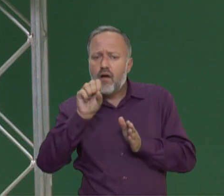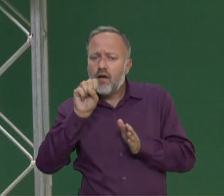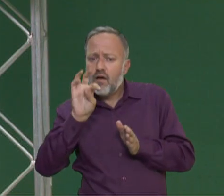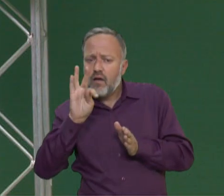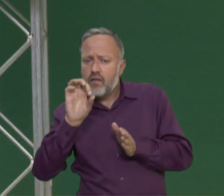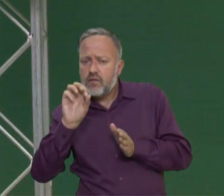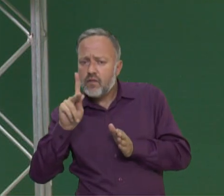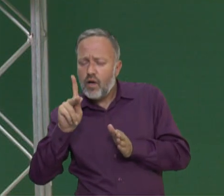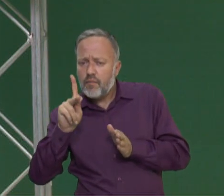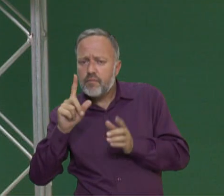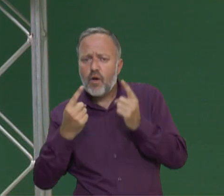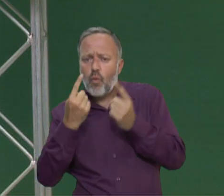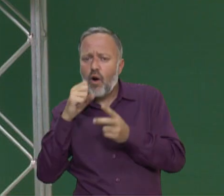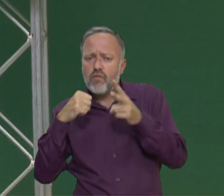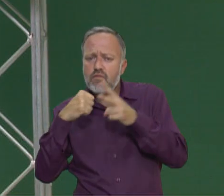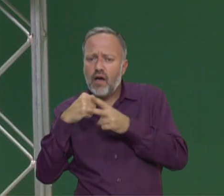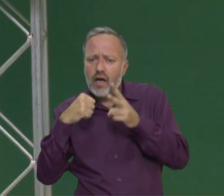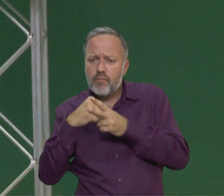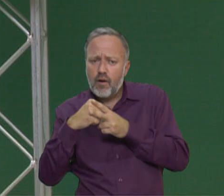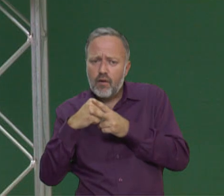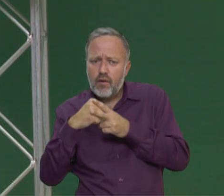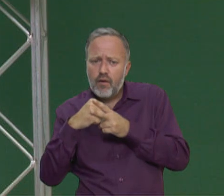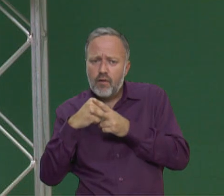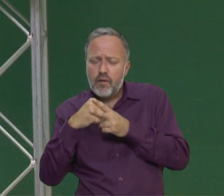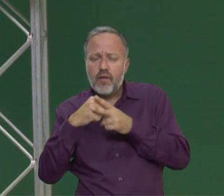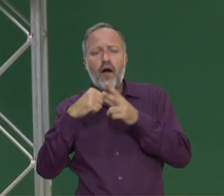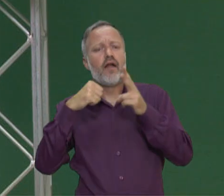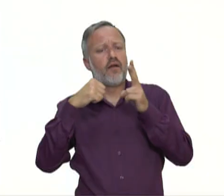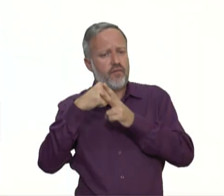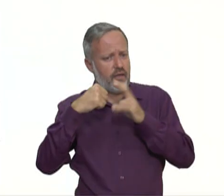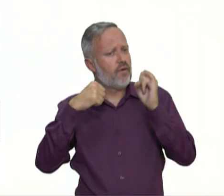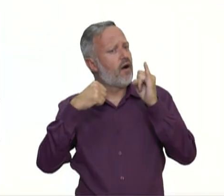ou irregular? Ele é regular, hein, gente?